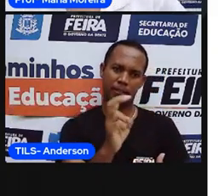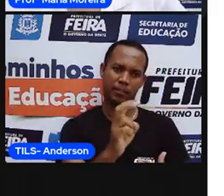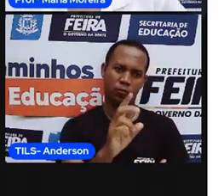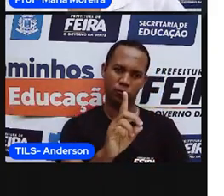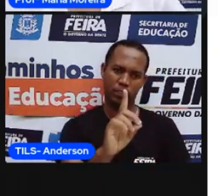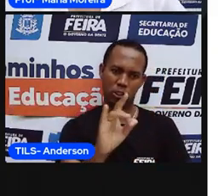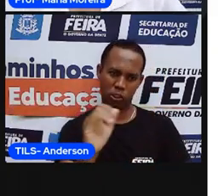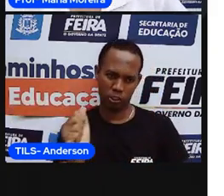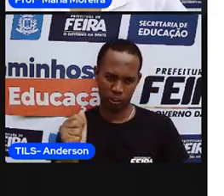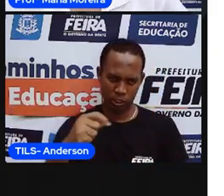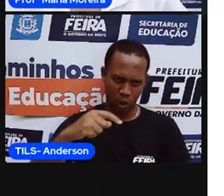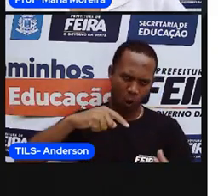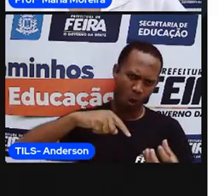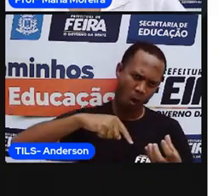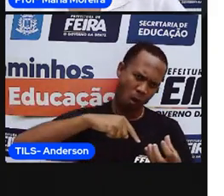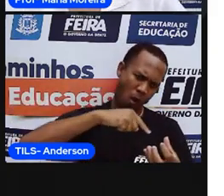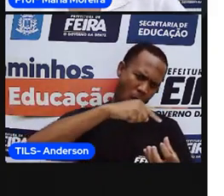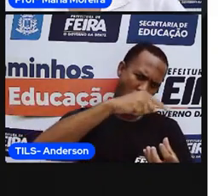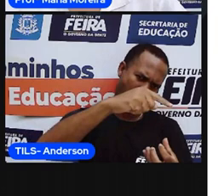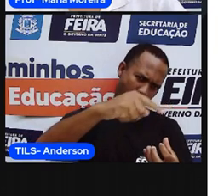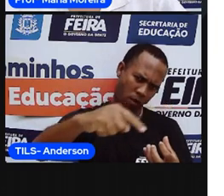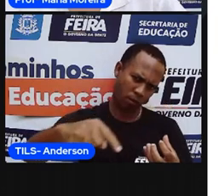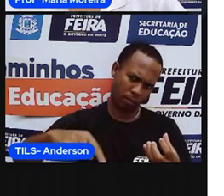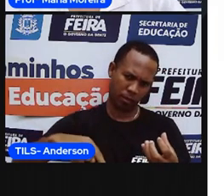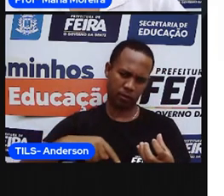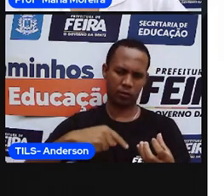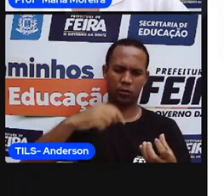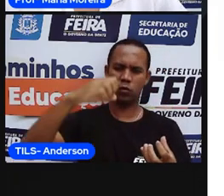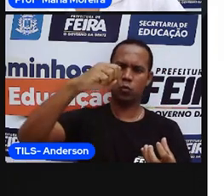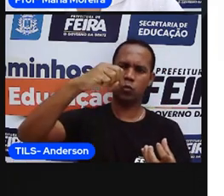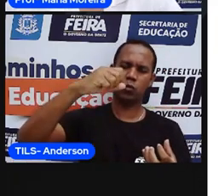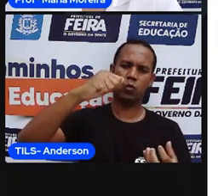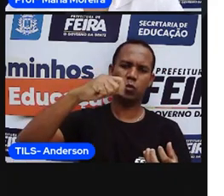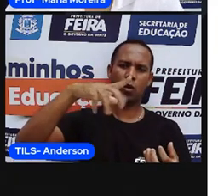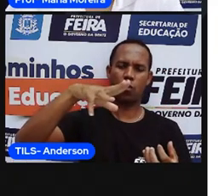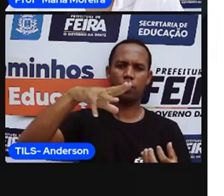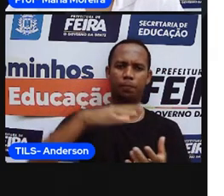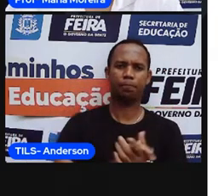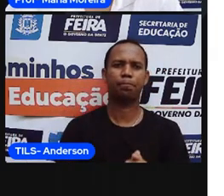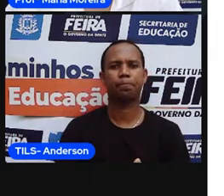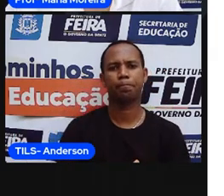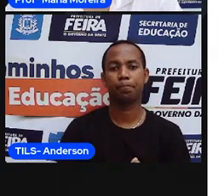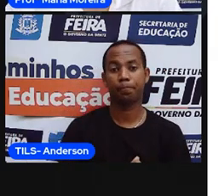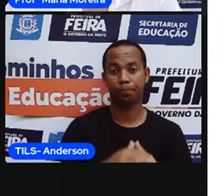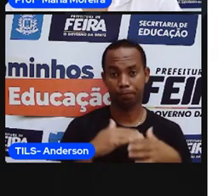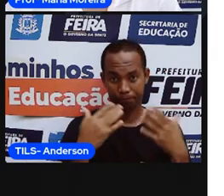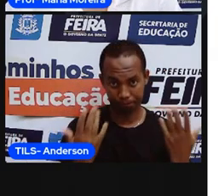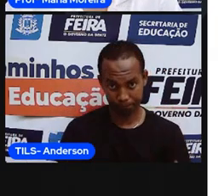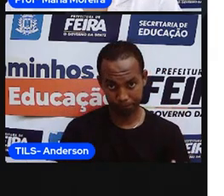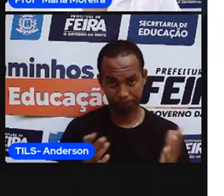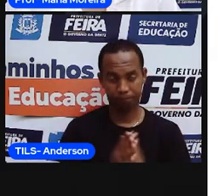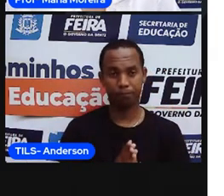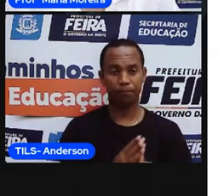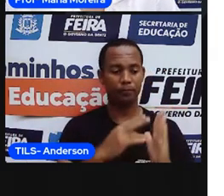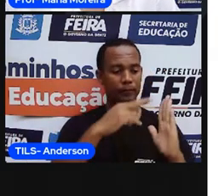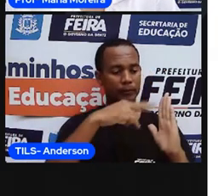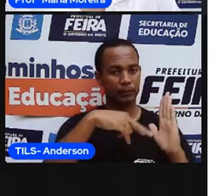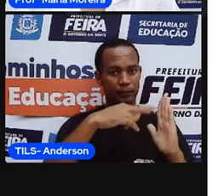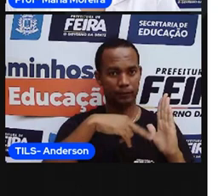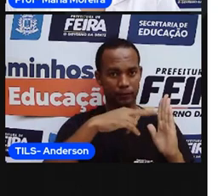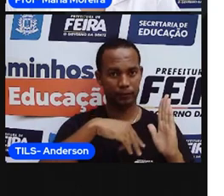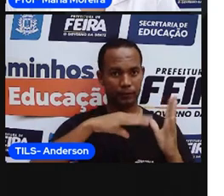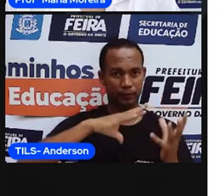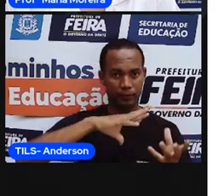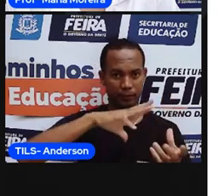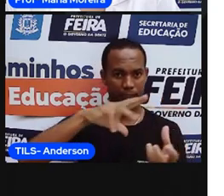dias, né? Vamos lá. Bom, vamos à leitura desse texto aqui. O planeta Terra